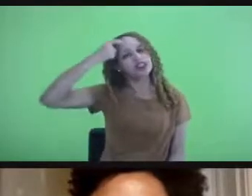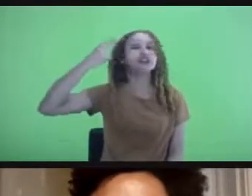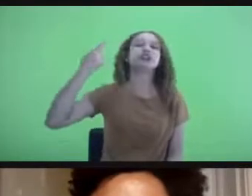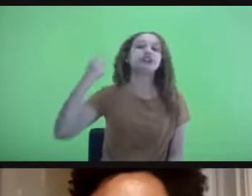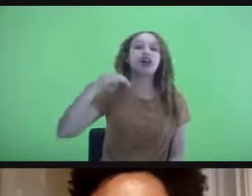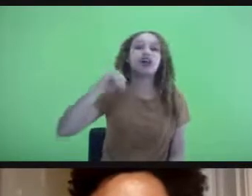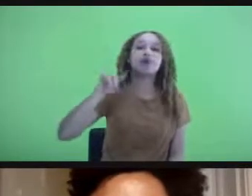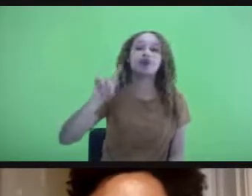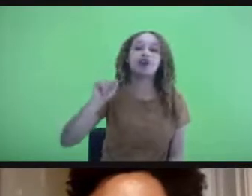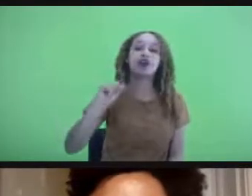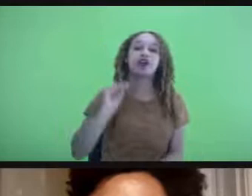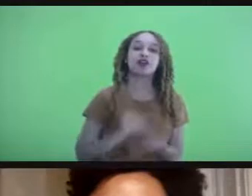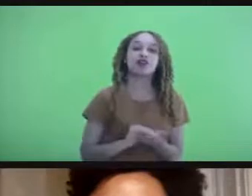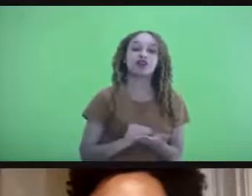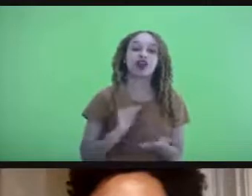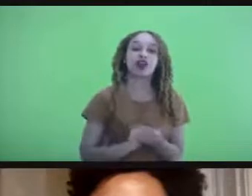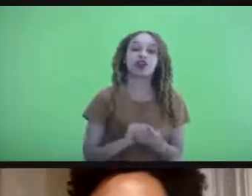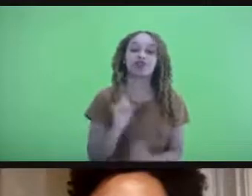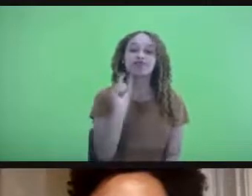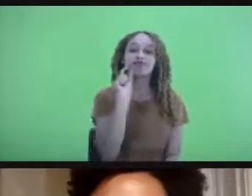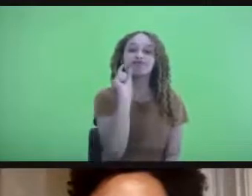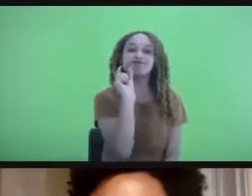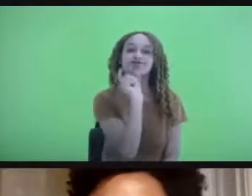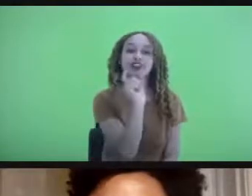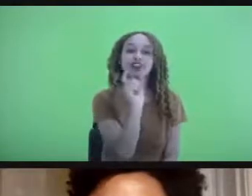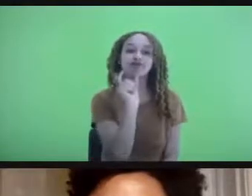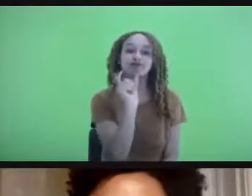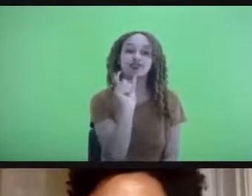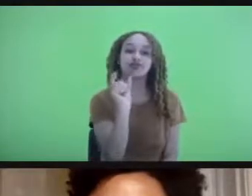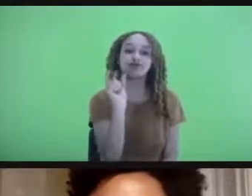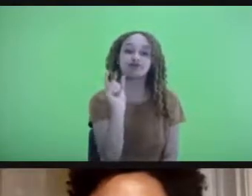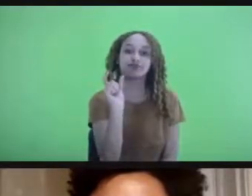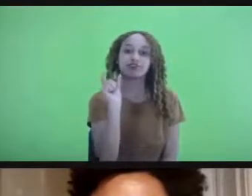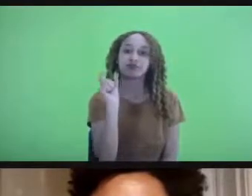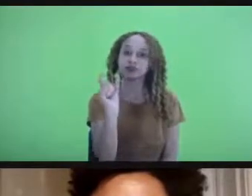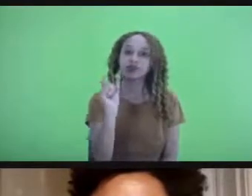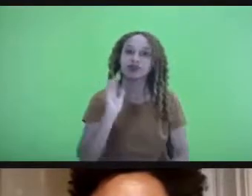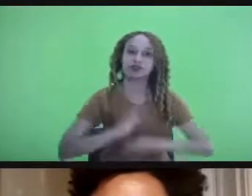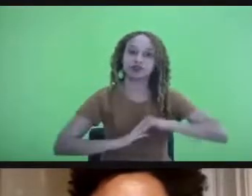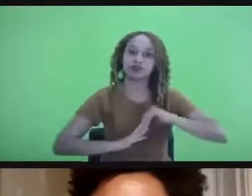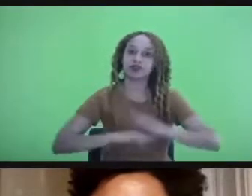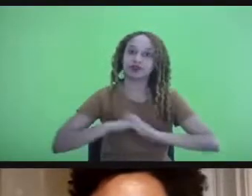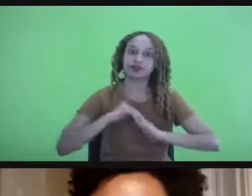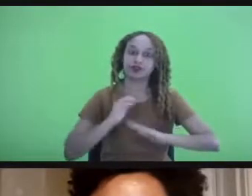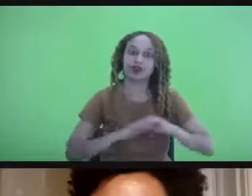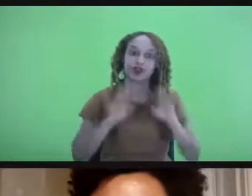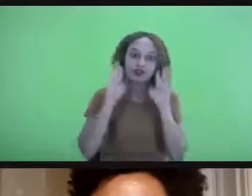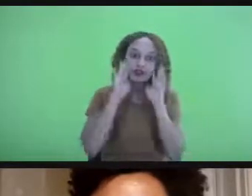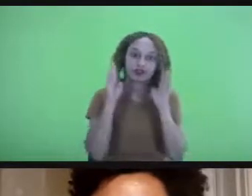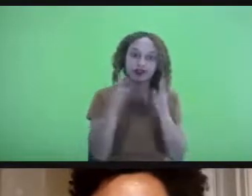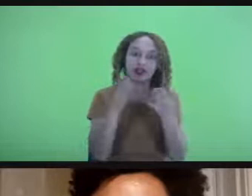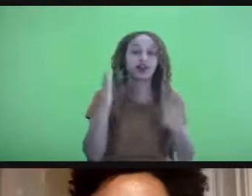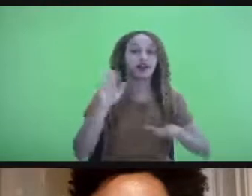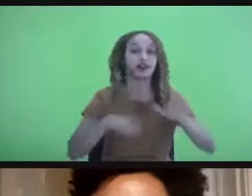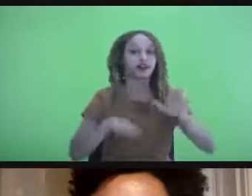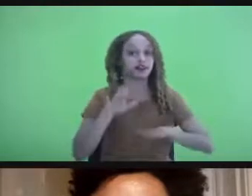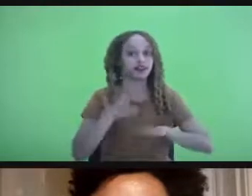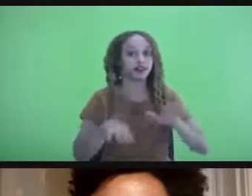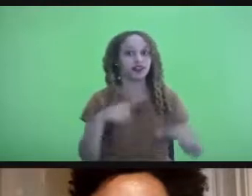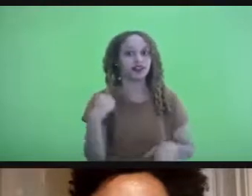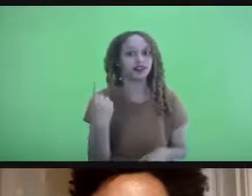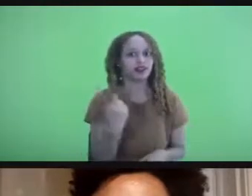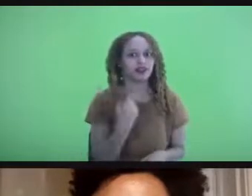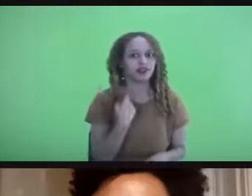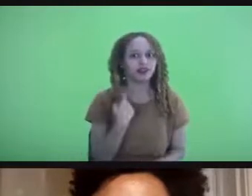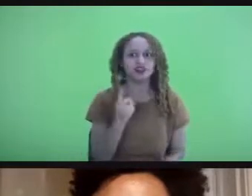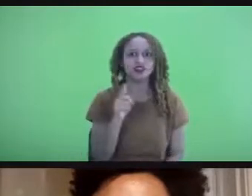vai pautando alguns termos, vai nos pautando através de alguns termos que ela vai colocando em evidência e tal, e às vezes a